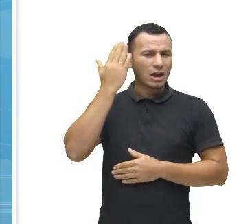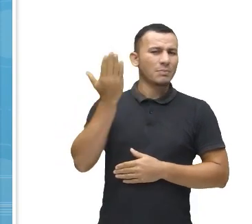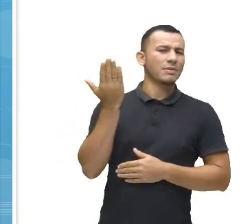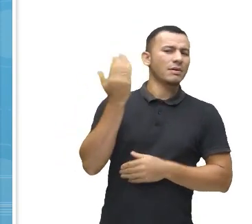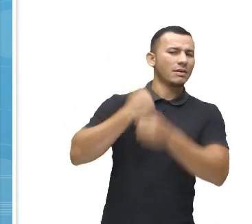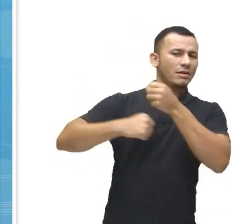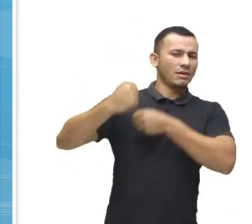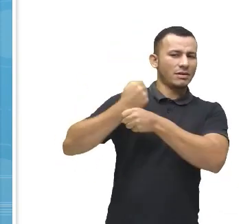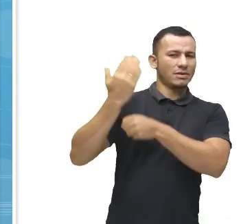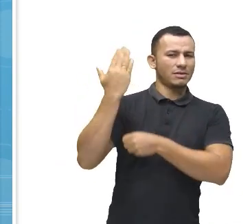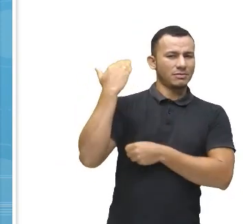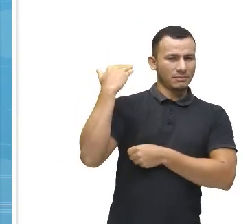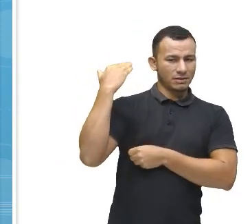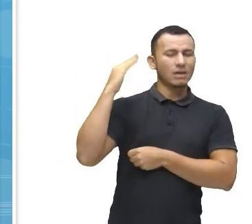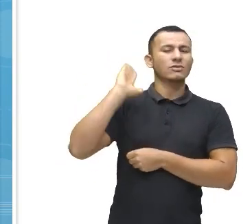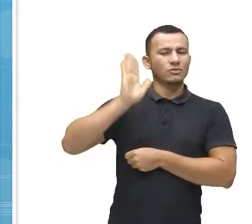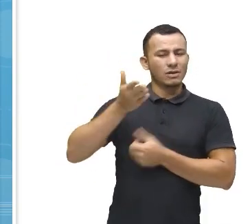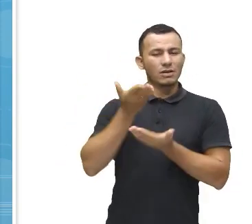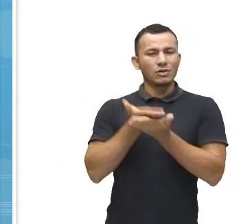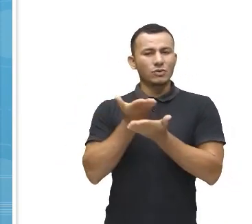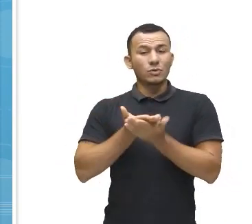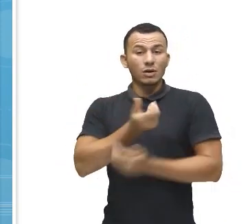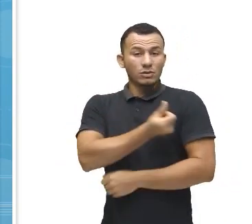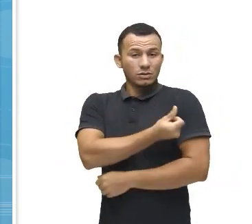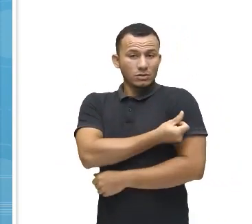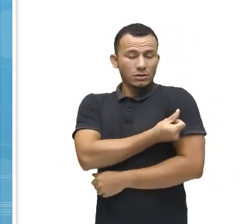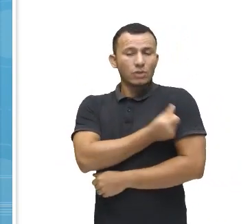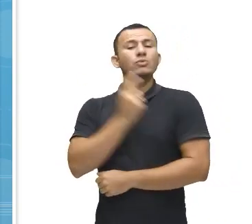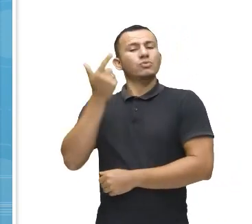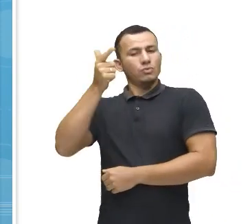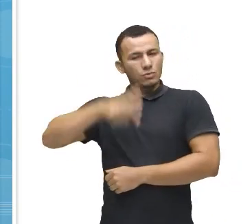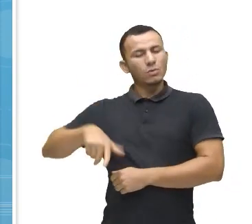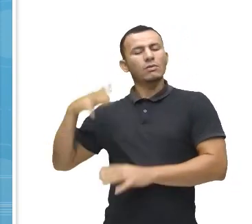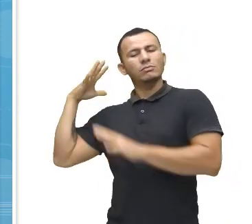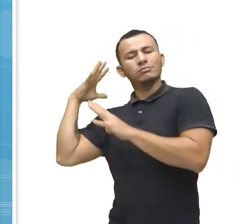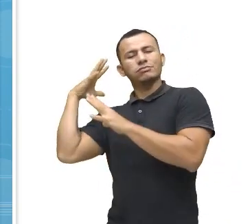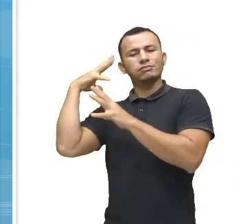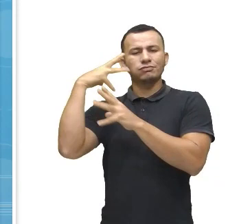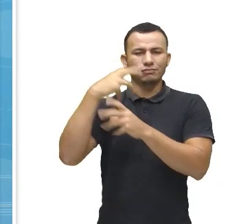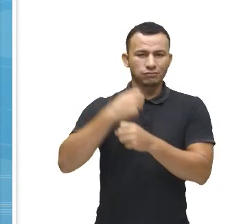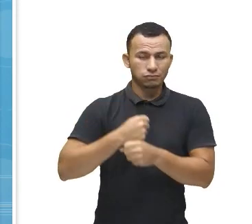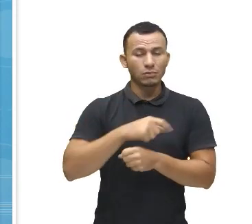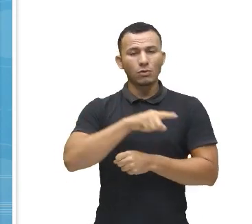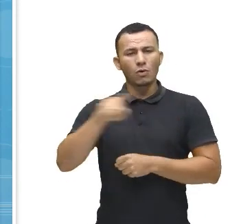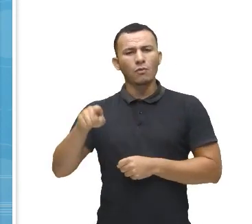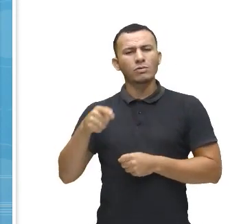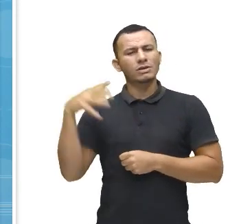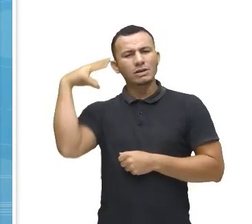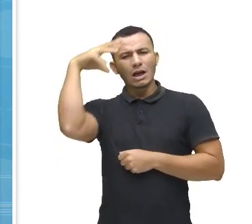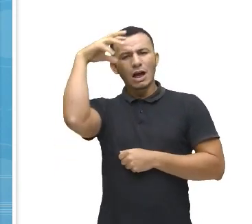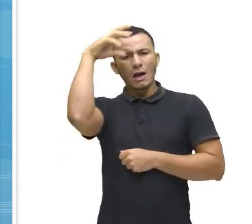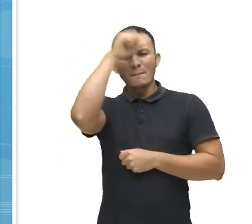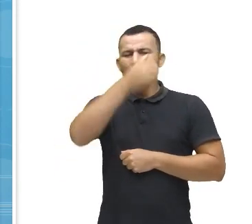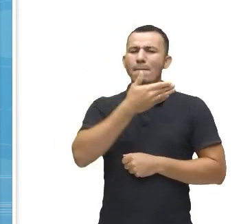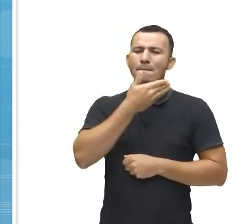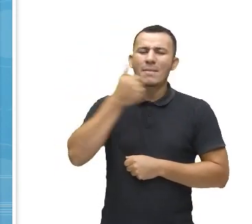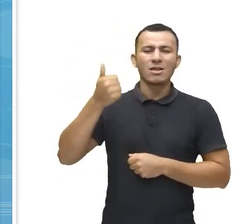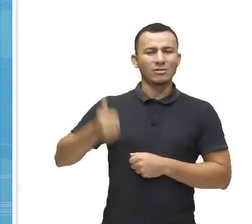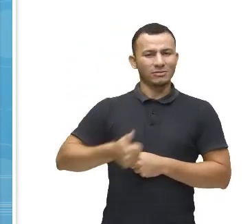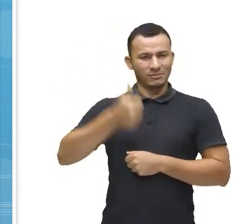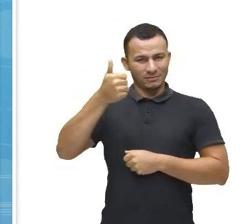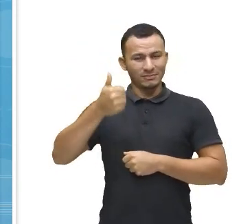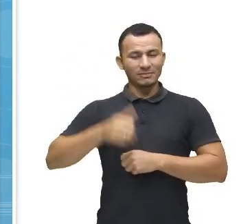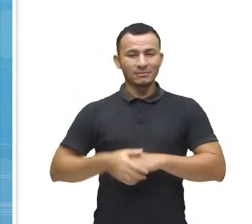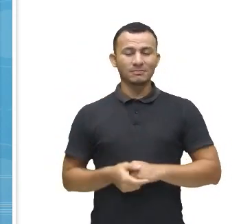no ano passado, lá no sexto ano, que a gente vai revisar. Para que vocês assimilem o conteúdo da melhor maneira possível. Vamos lá,